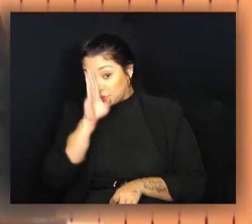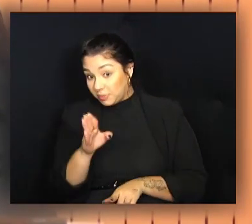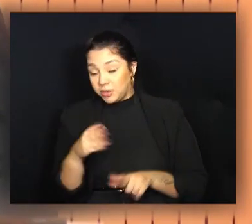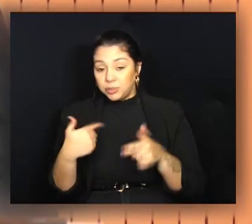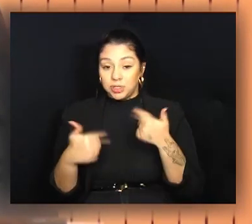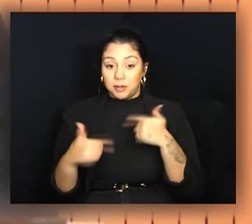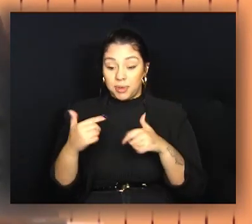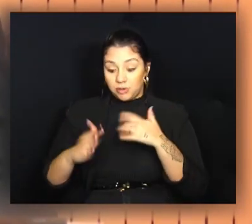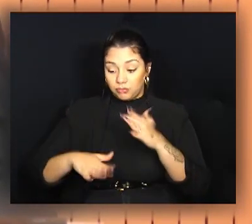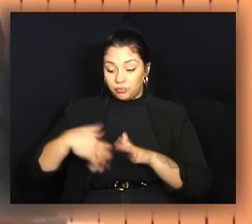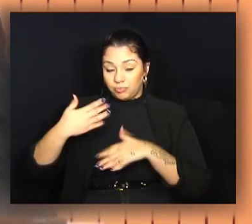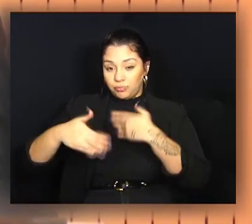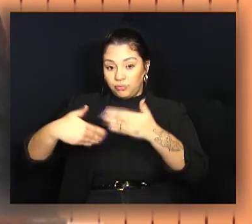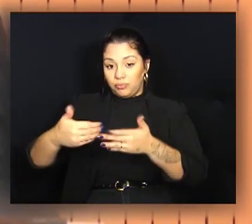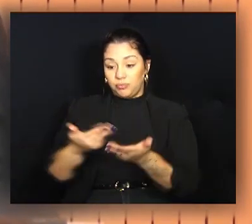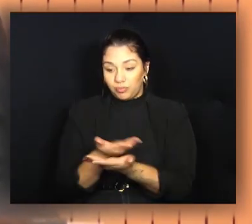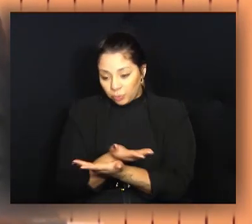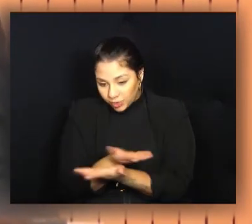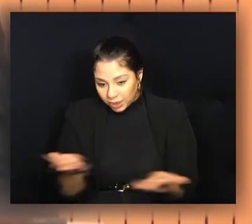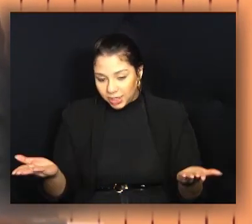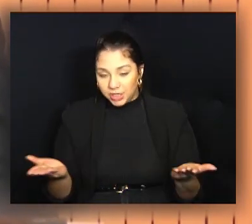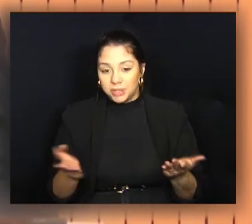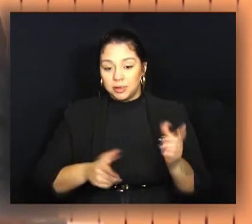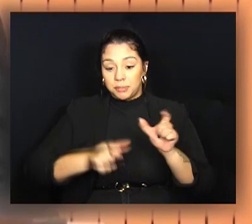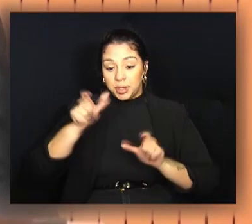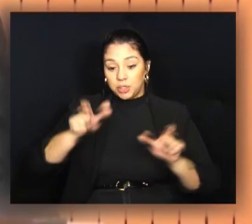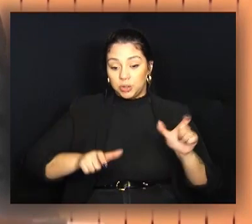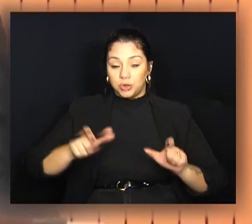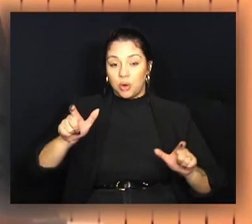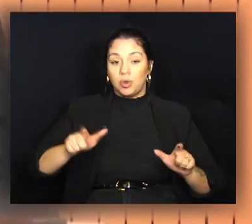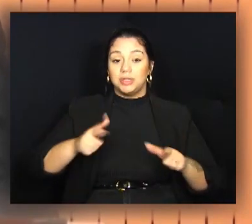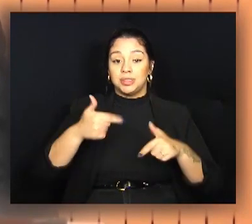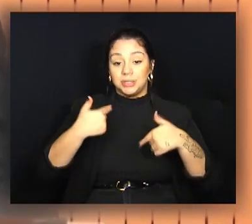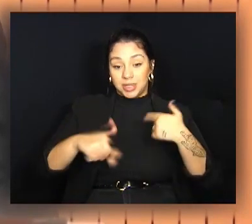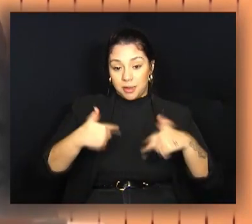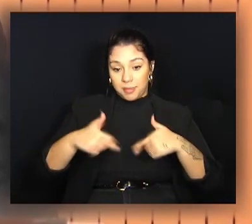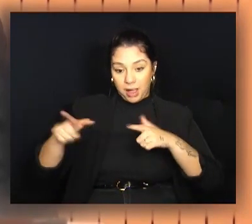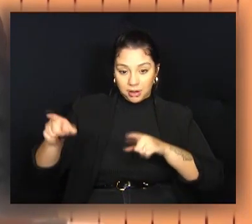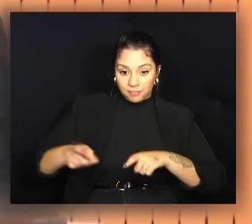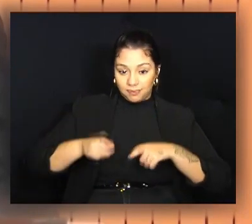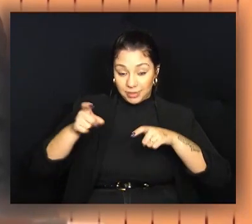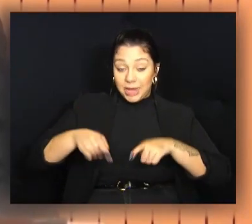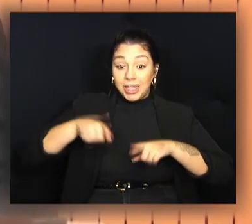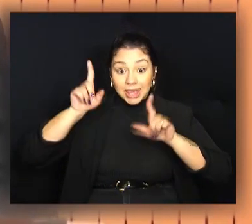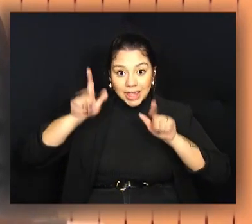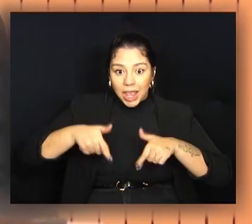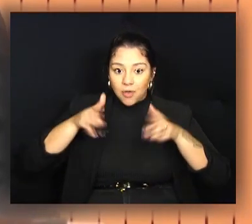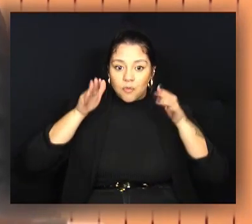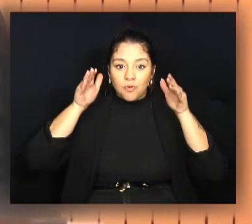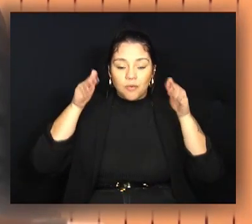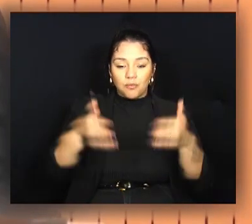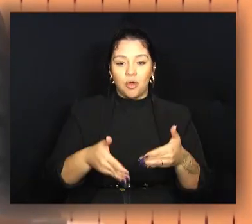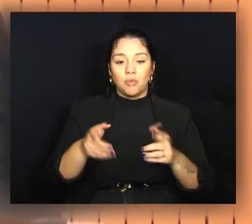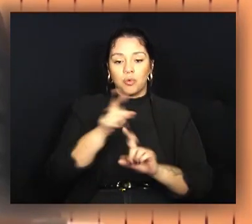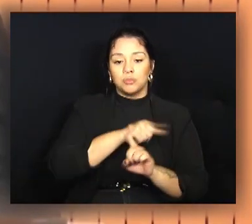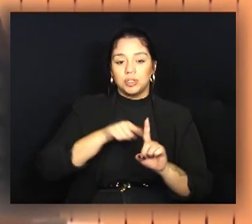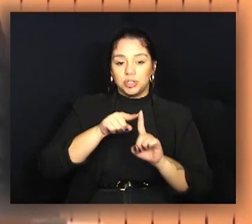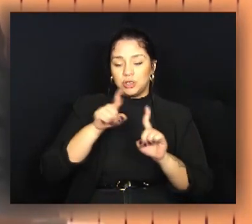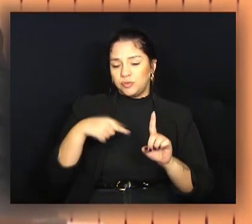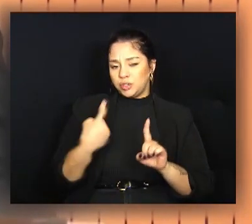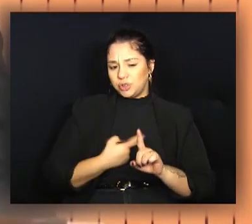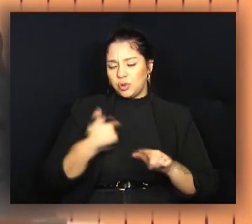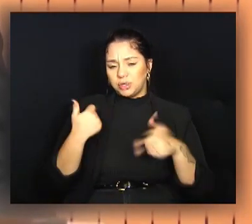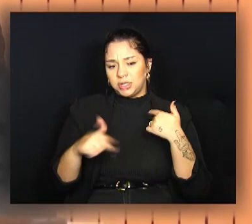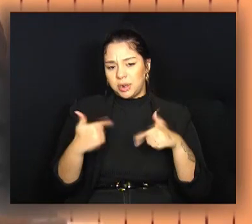trabalhos desenvolvidos por eles, pelos produtores rurais, que são o foco, o objeto dos nossos trabalhos